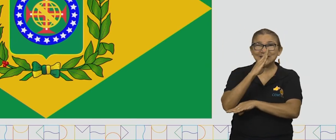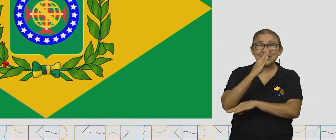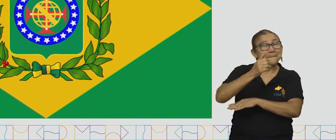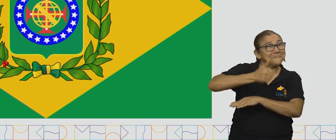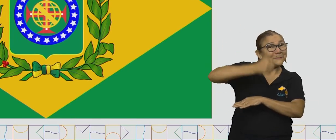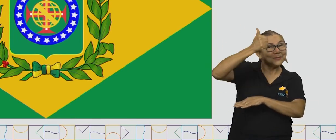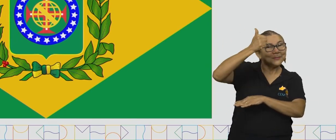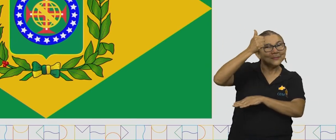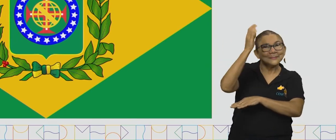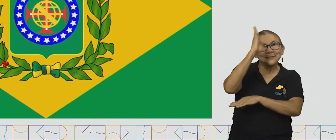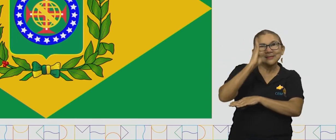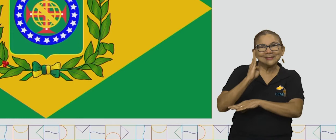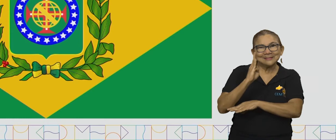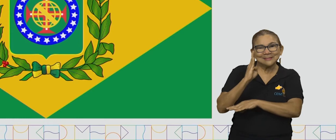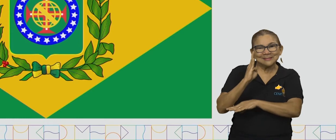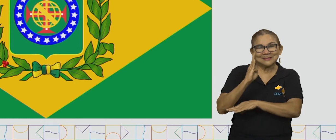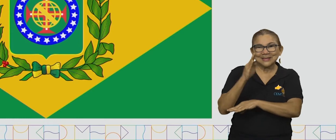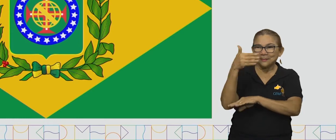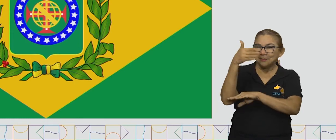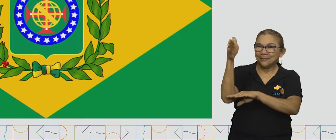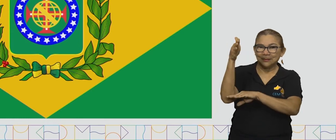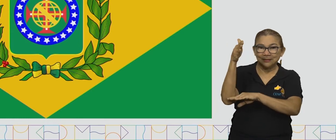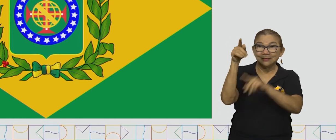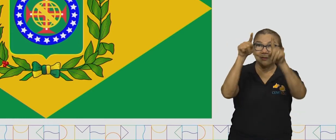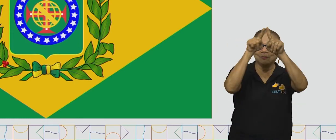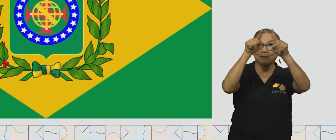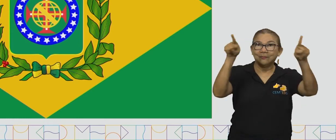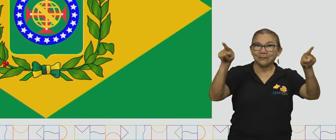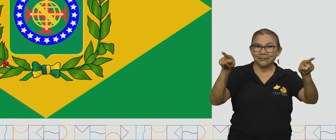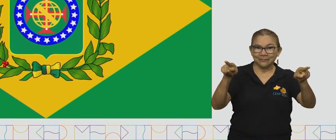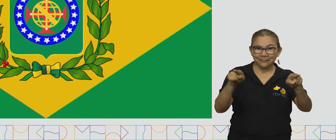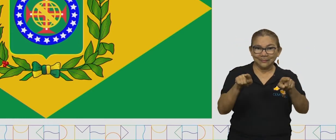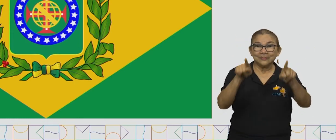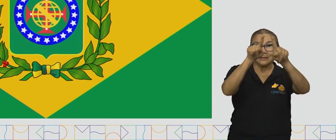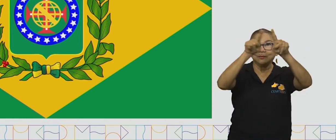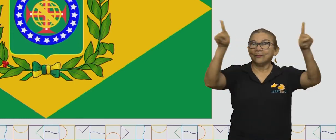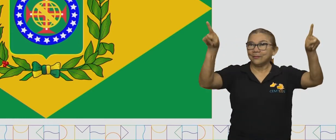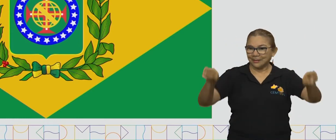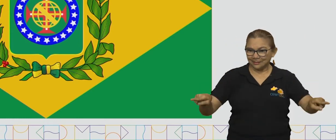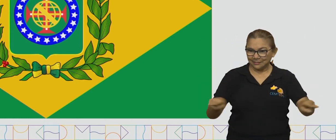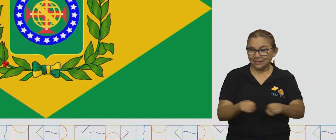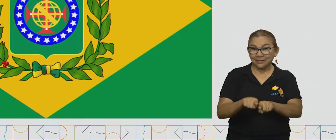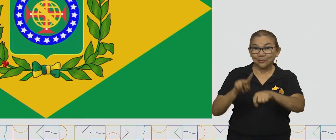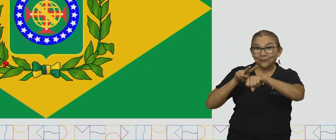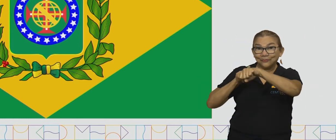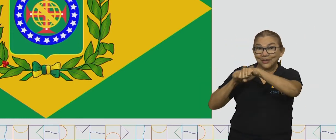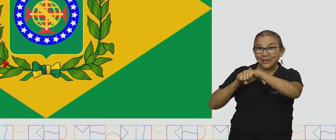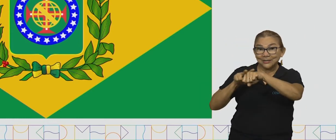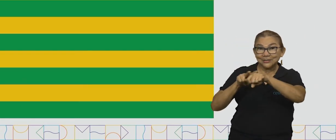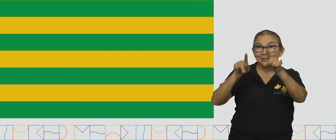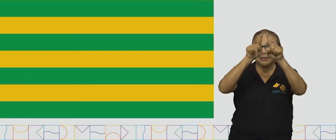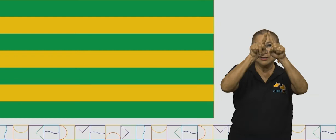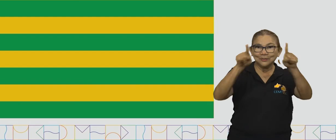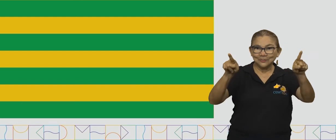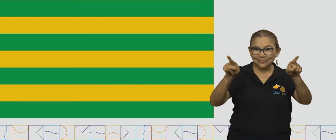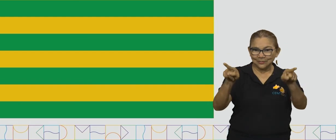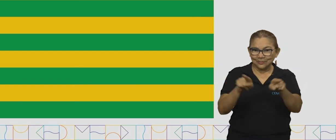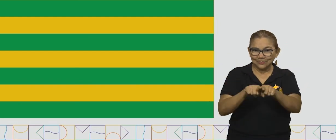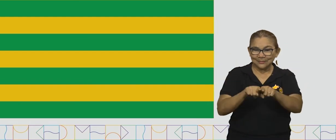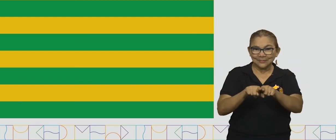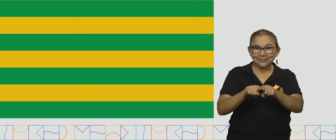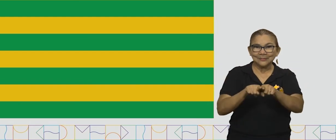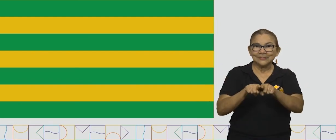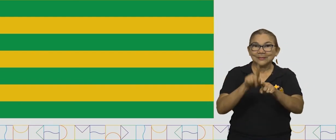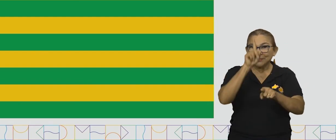bandeira atual, certo? Um retângulo verde e um losango amarelo. Mas aí veio a República e a bandeira deve